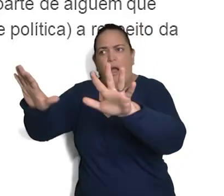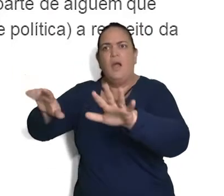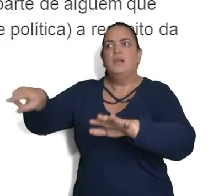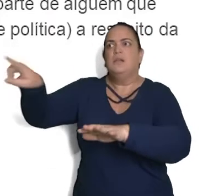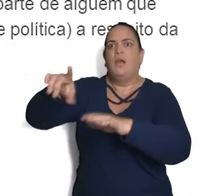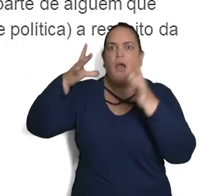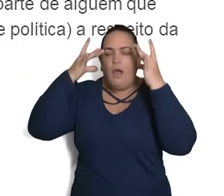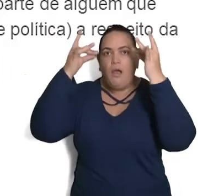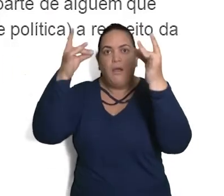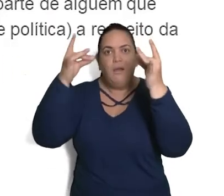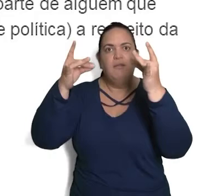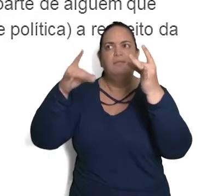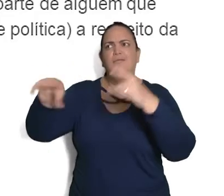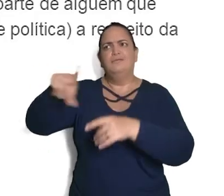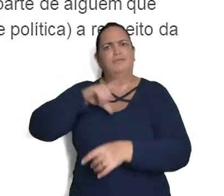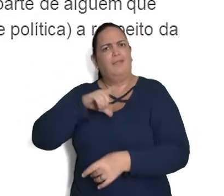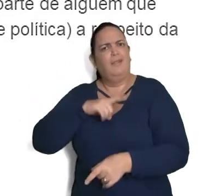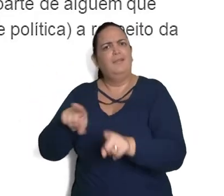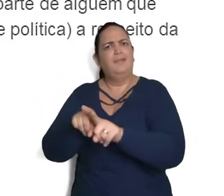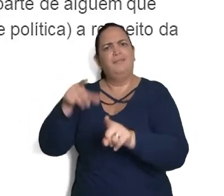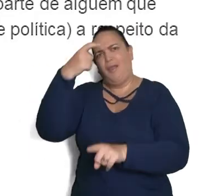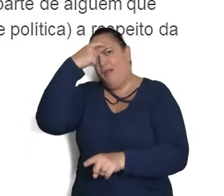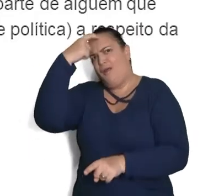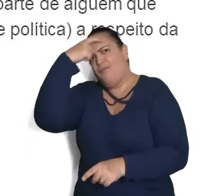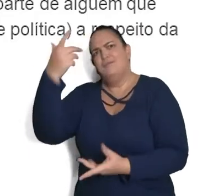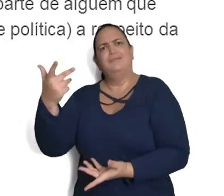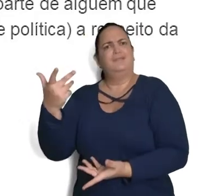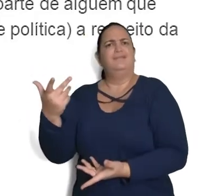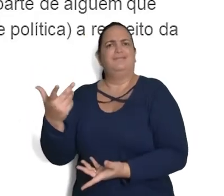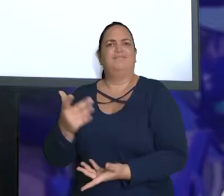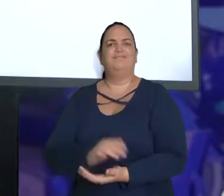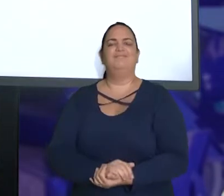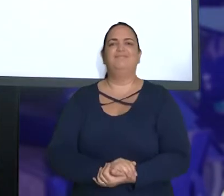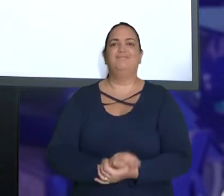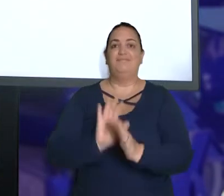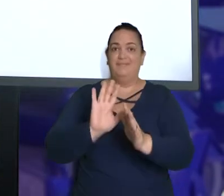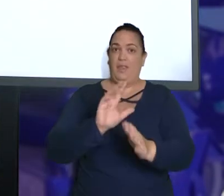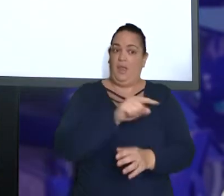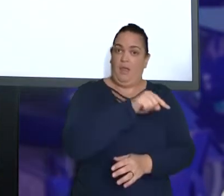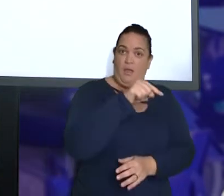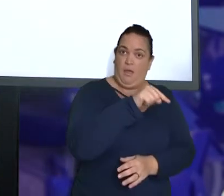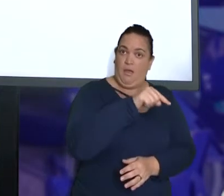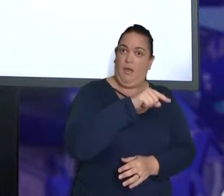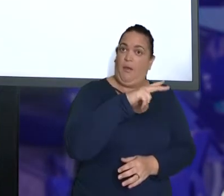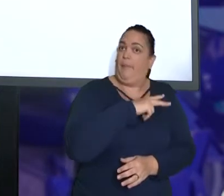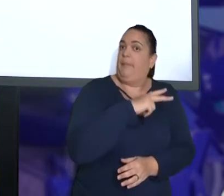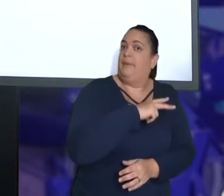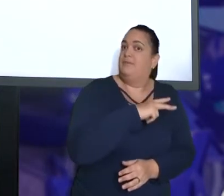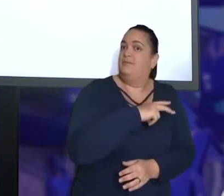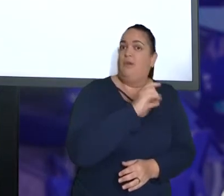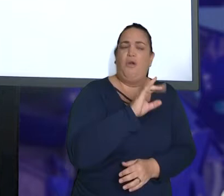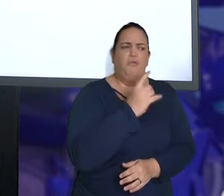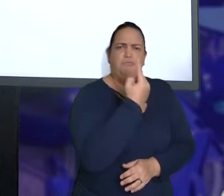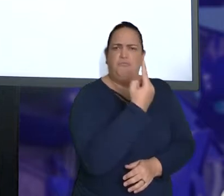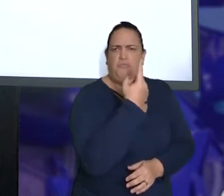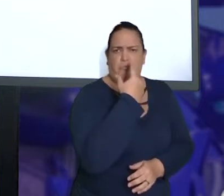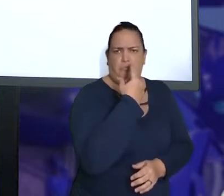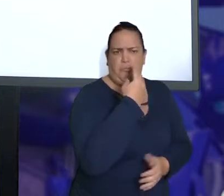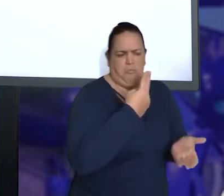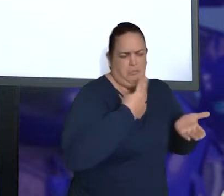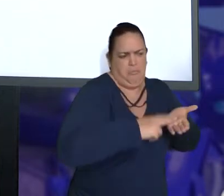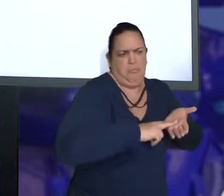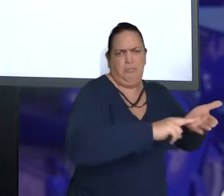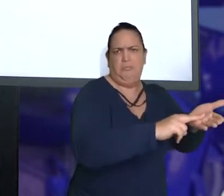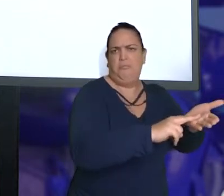mesmo uma conscientização por parte do público. Então veja aqui, a carta pessoal, enquanto eu escrevo para uma pessoa simplesmente para provocar